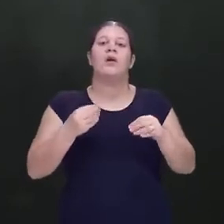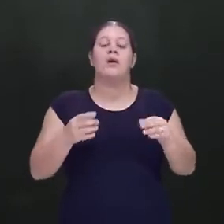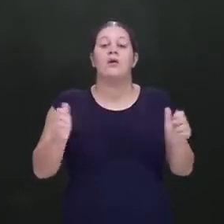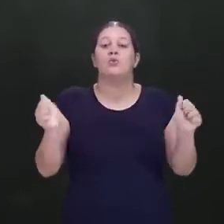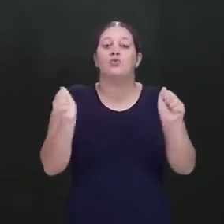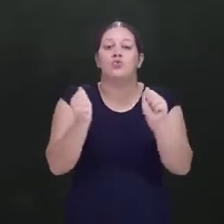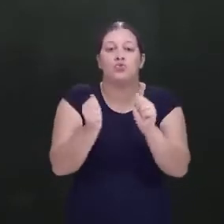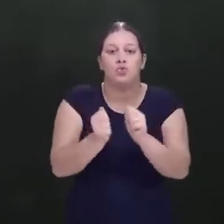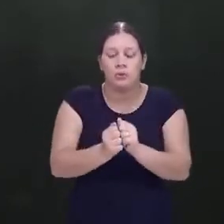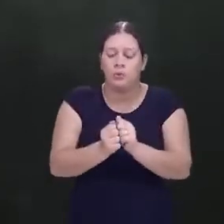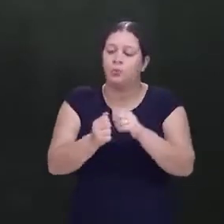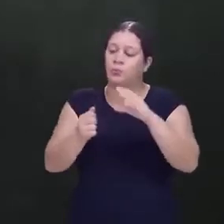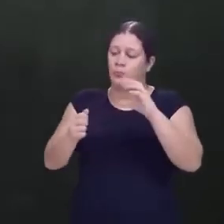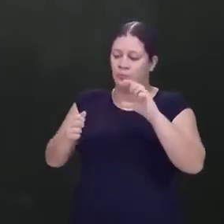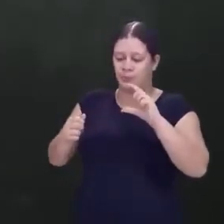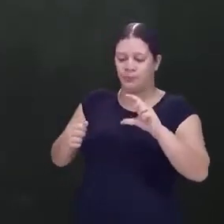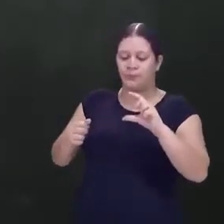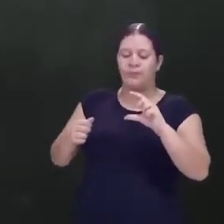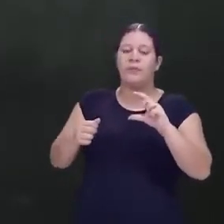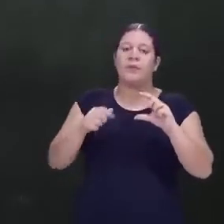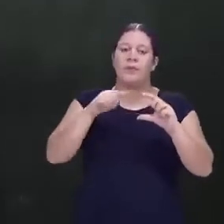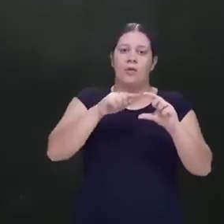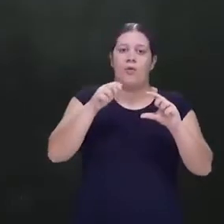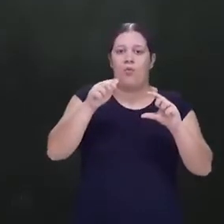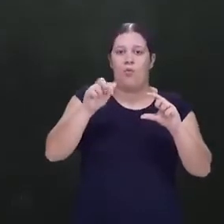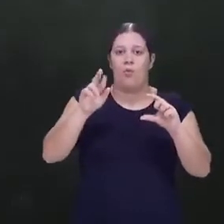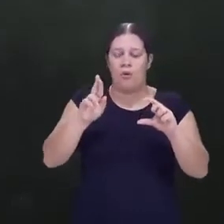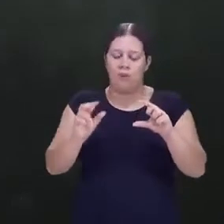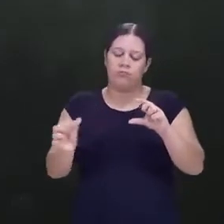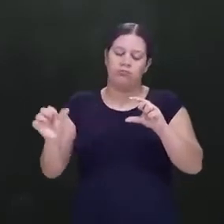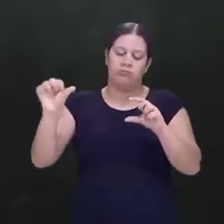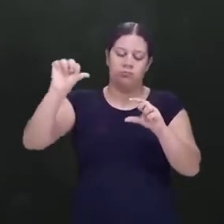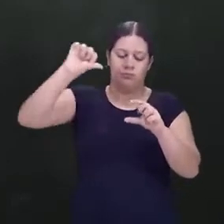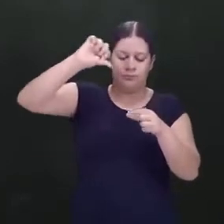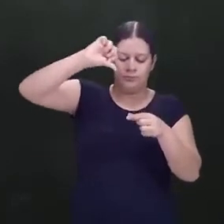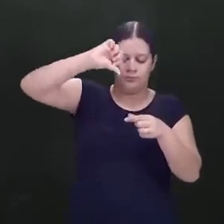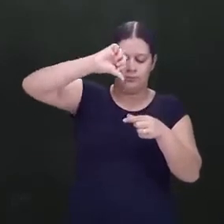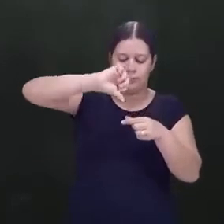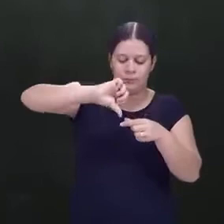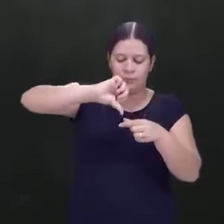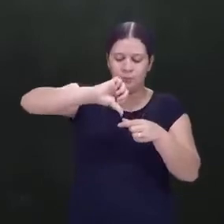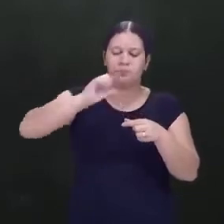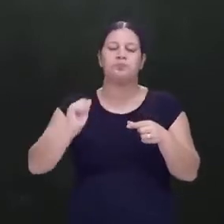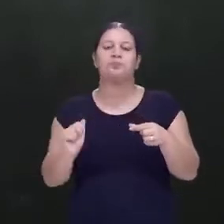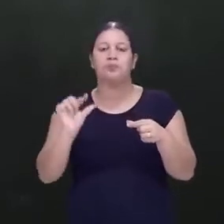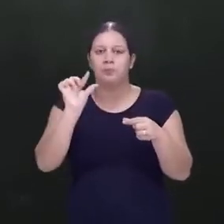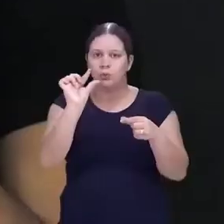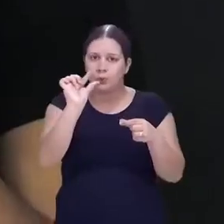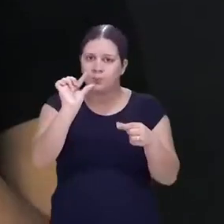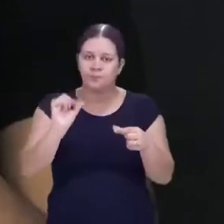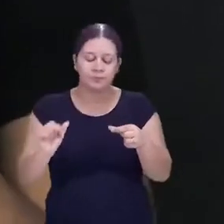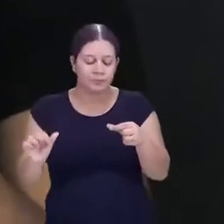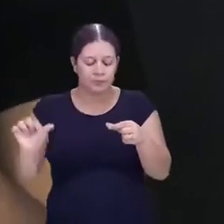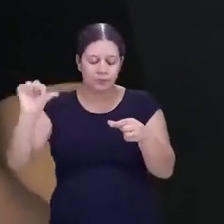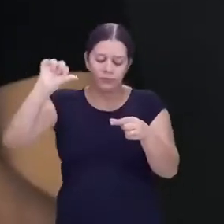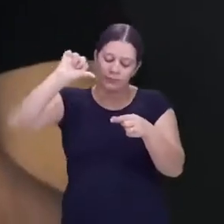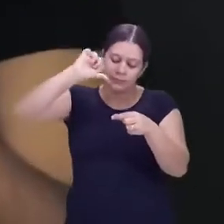por junção. Eu estou juntando o meu A com o meu B, meu reagente. Então, vou colocar aqui, coloco aqui um pouquinho,